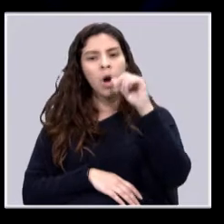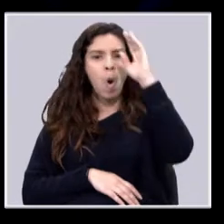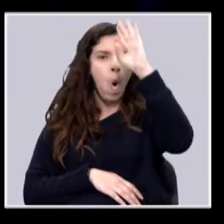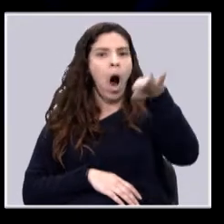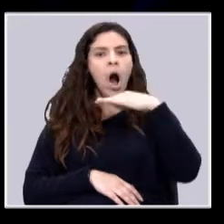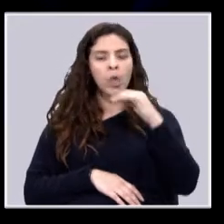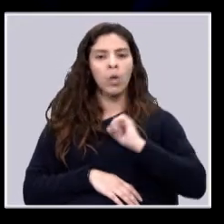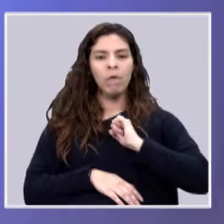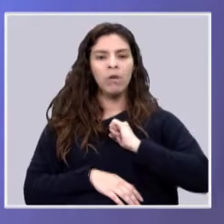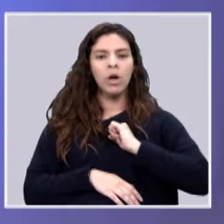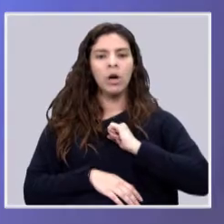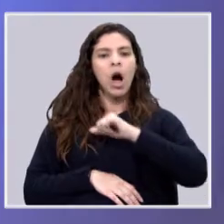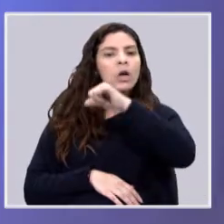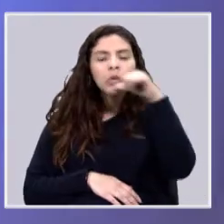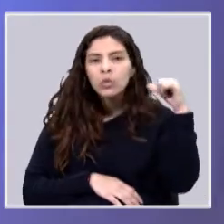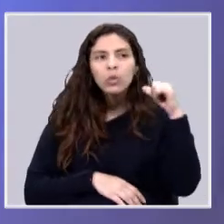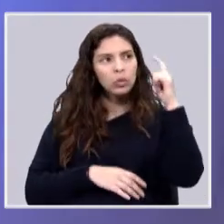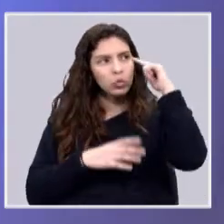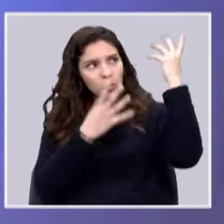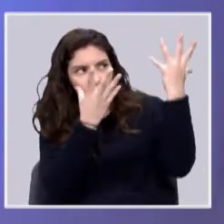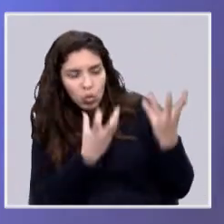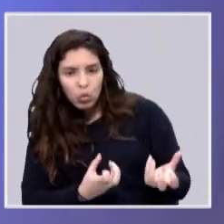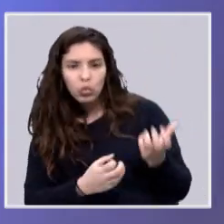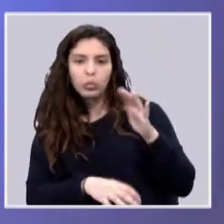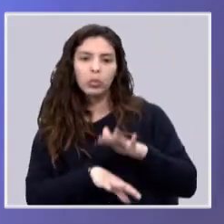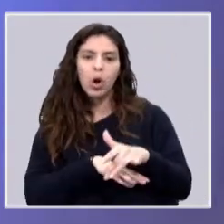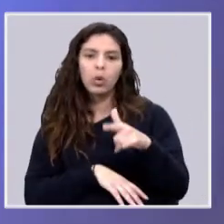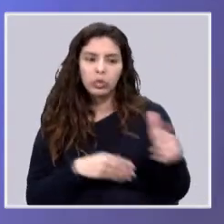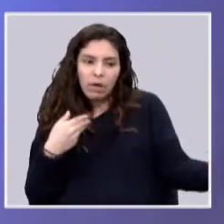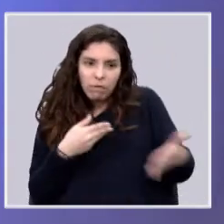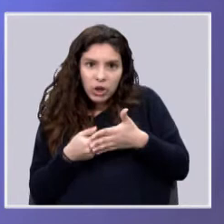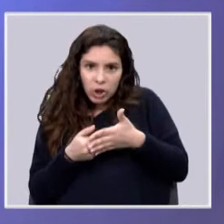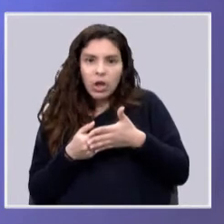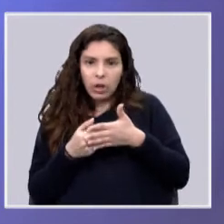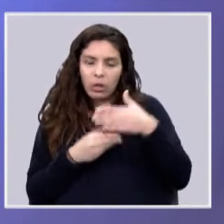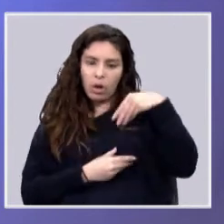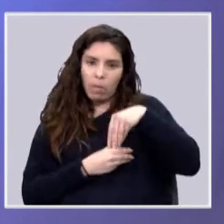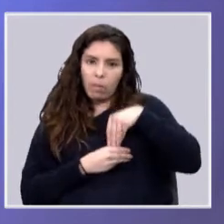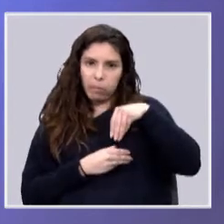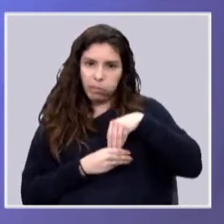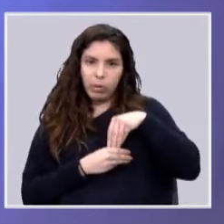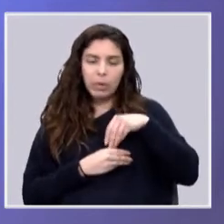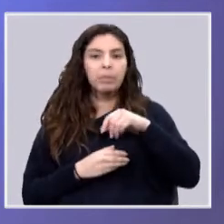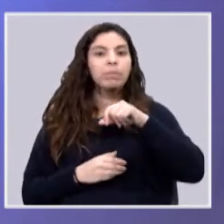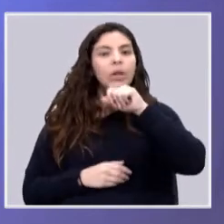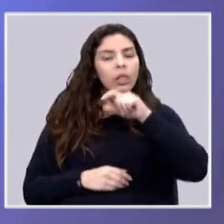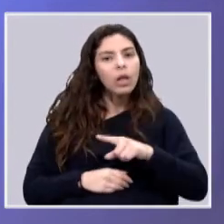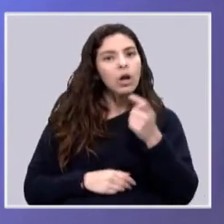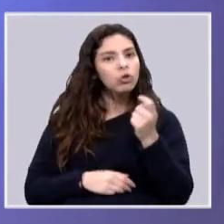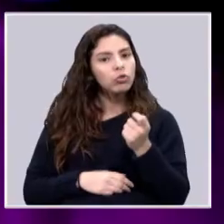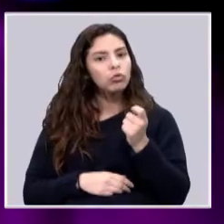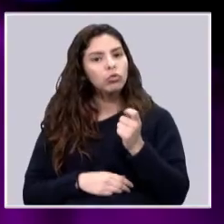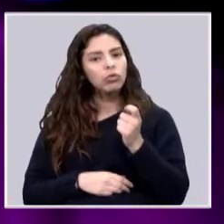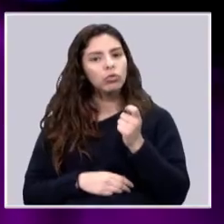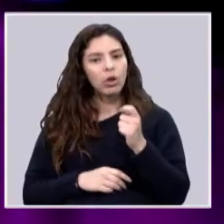meu quarto como cenário, os tons azuis e escuros, exatamente por causa dessa questão do enclausuramento. Acabou por, se calhar,